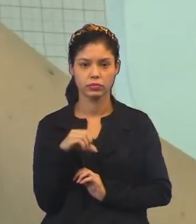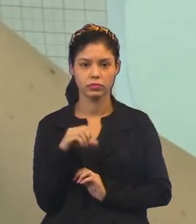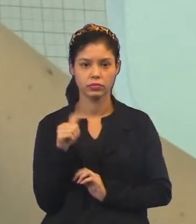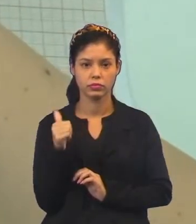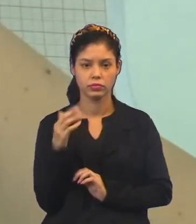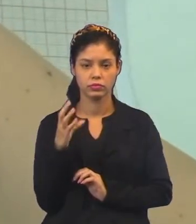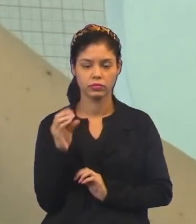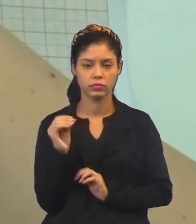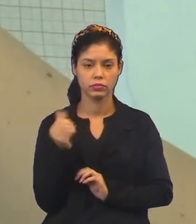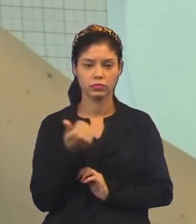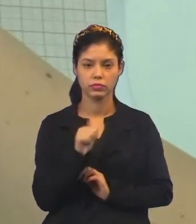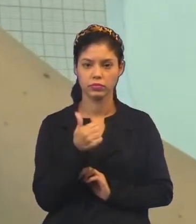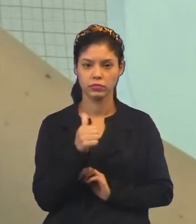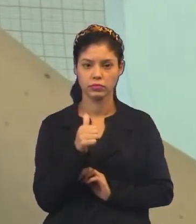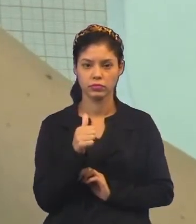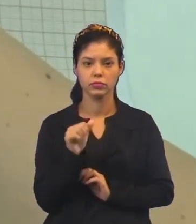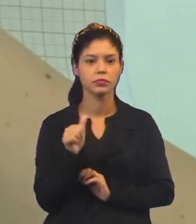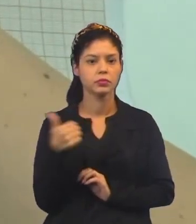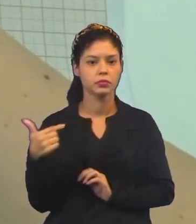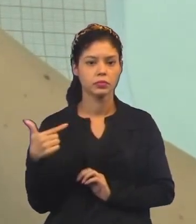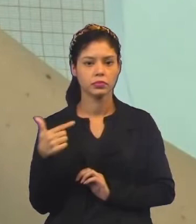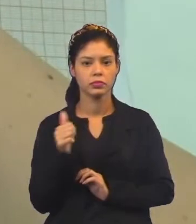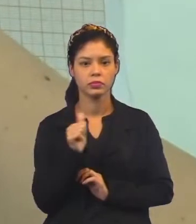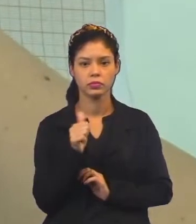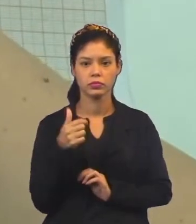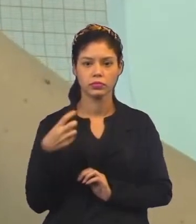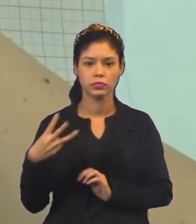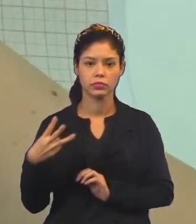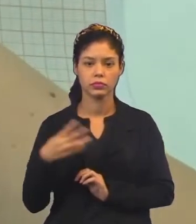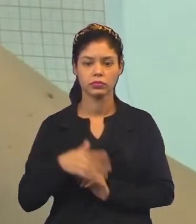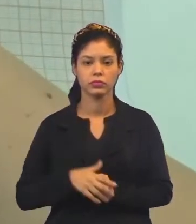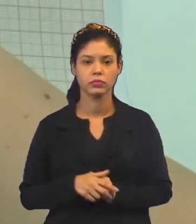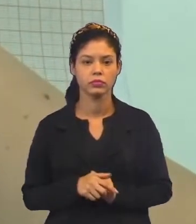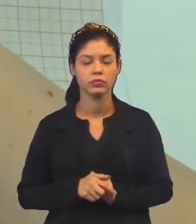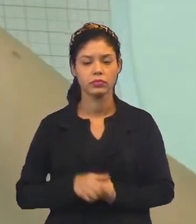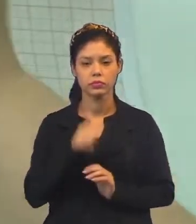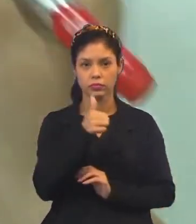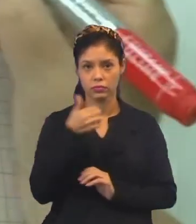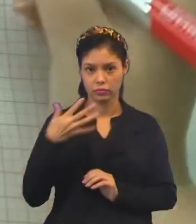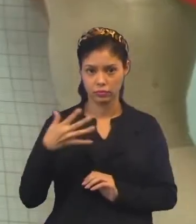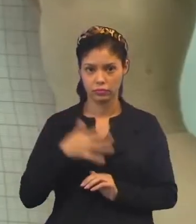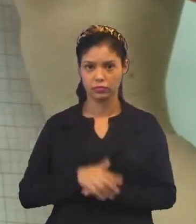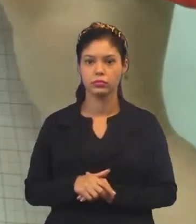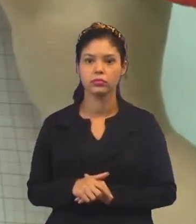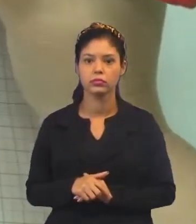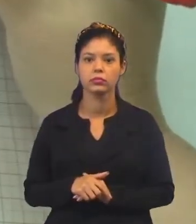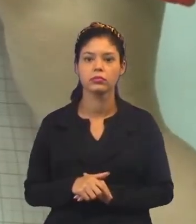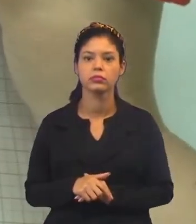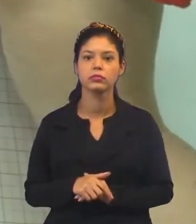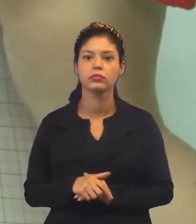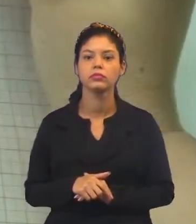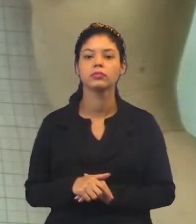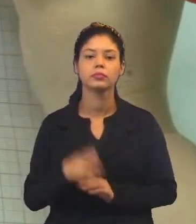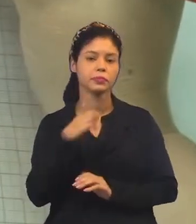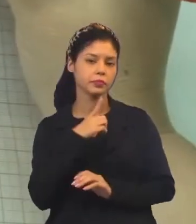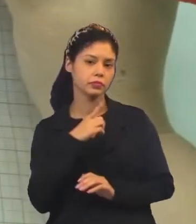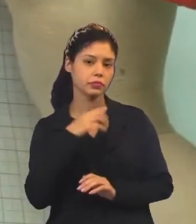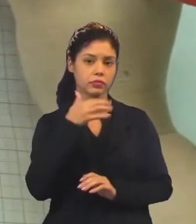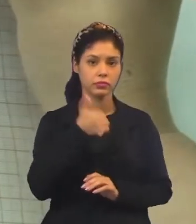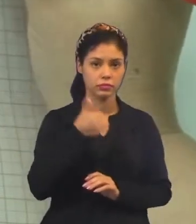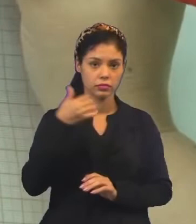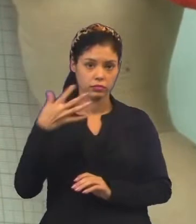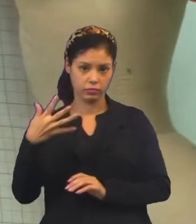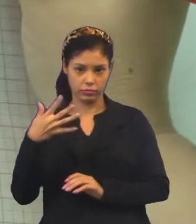8, 9, 10, 11, 12, 13, 14. Então, aqui nós temos,